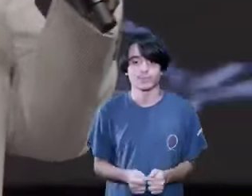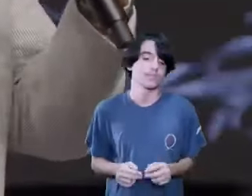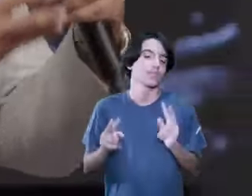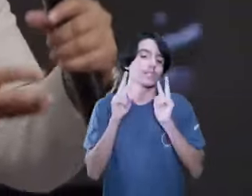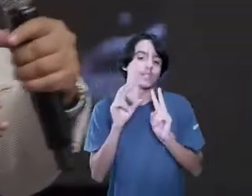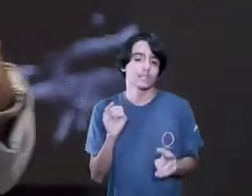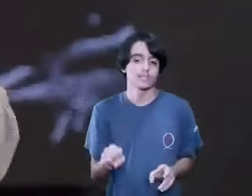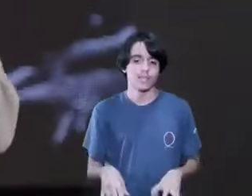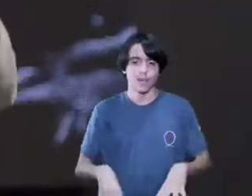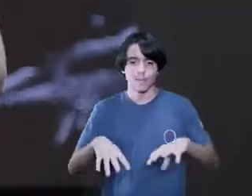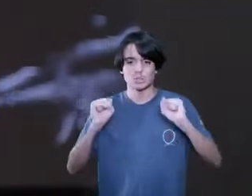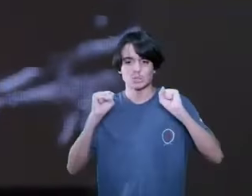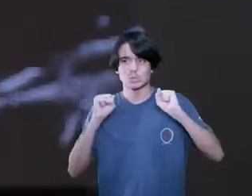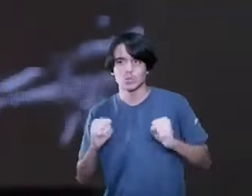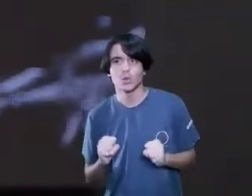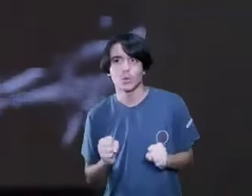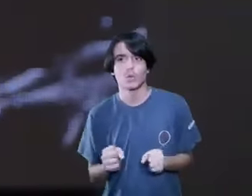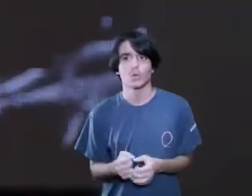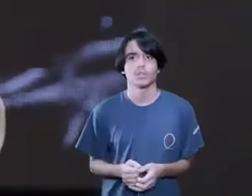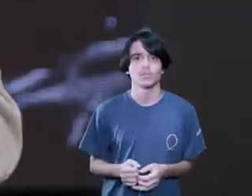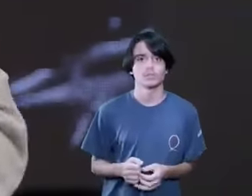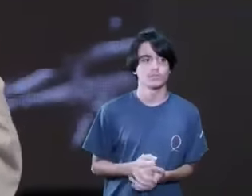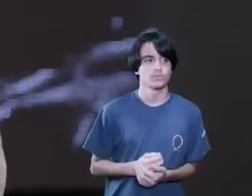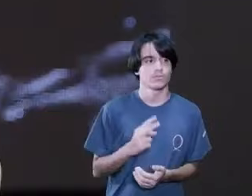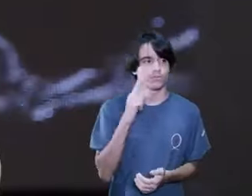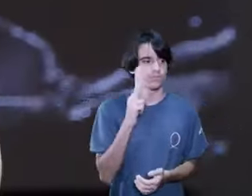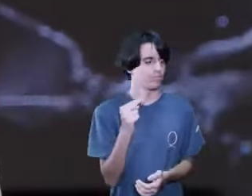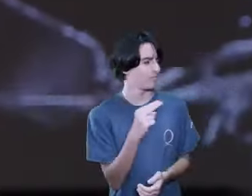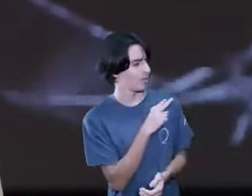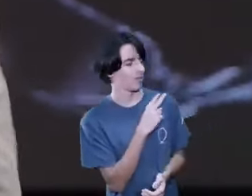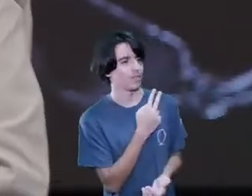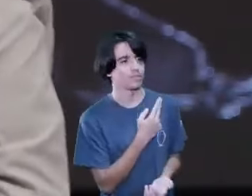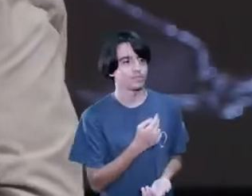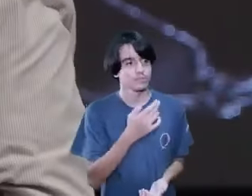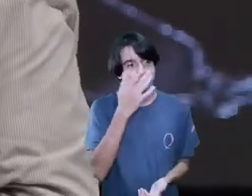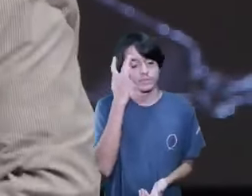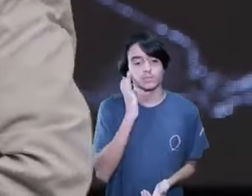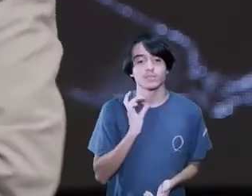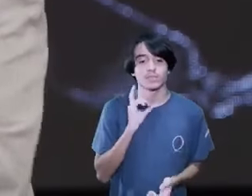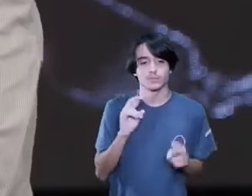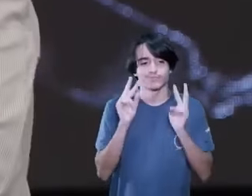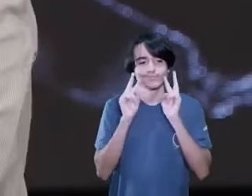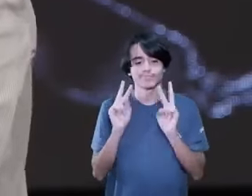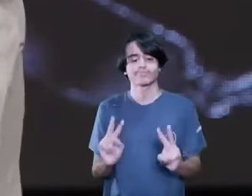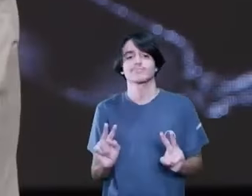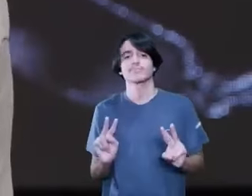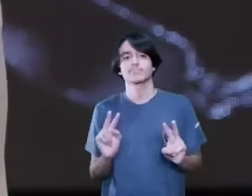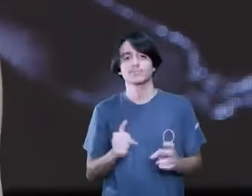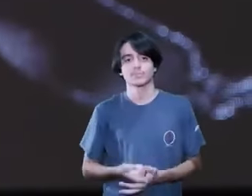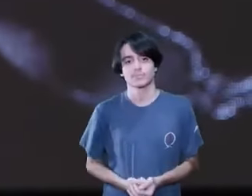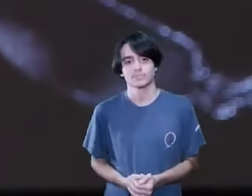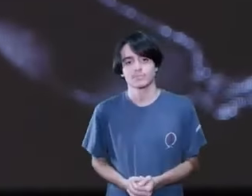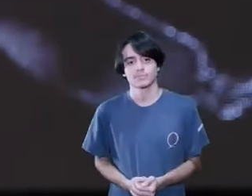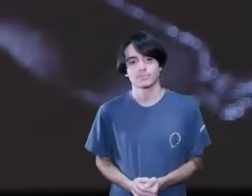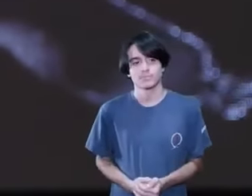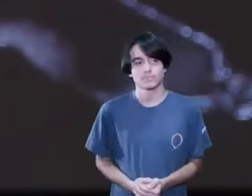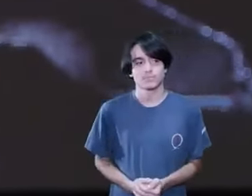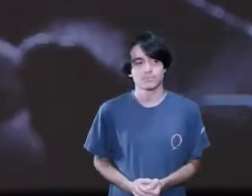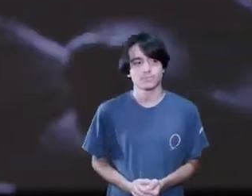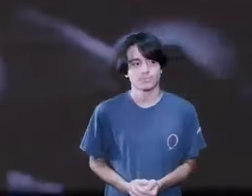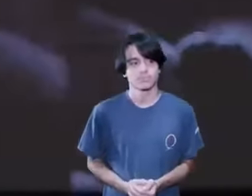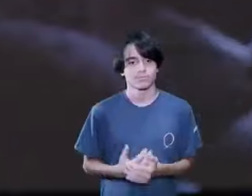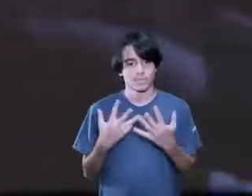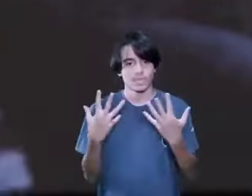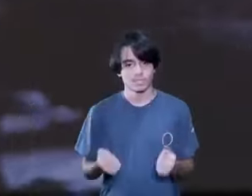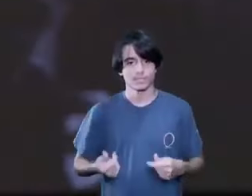te amaldiçoa, se não vira as costas para ti. Deus olhou, tá, aceito